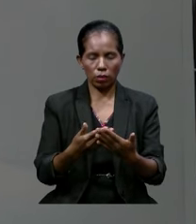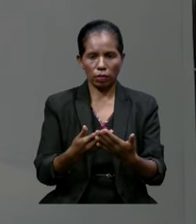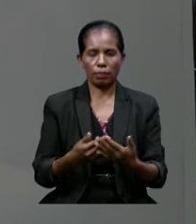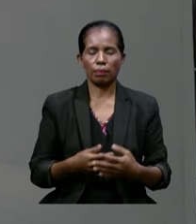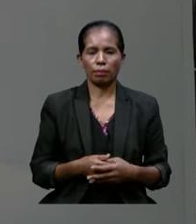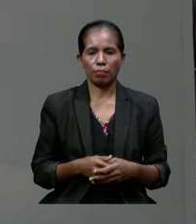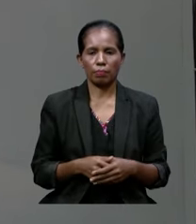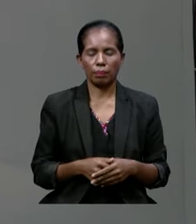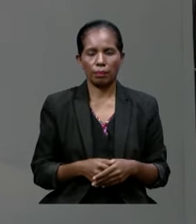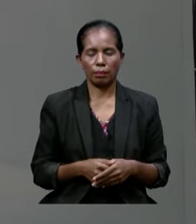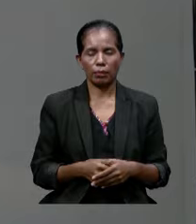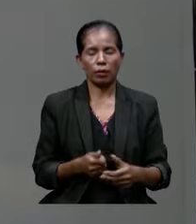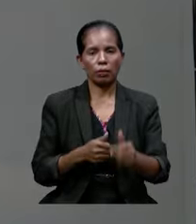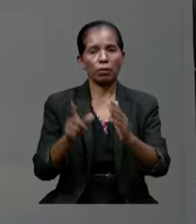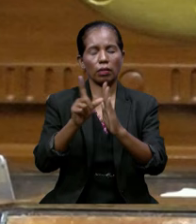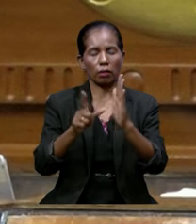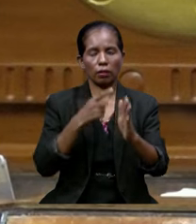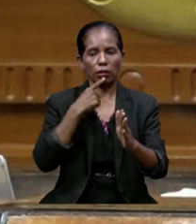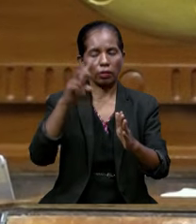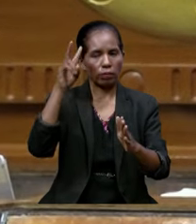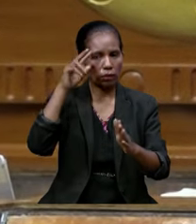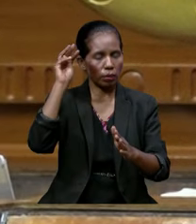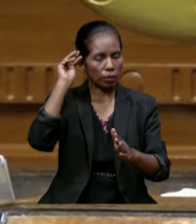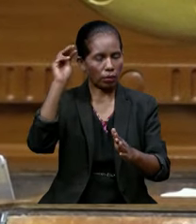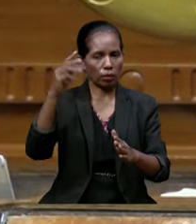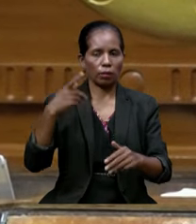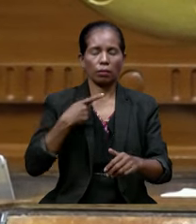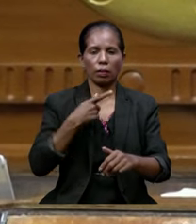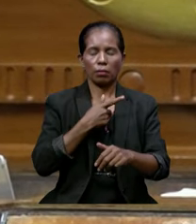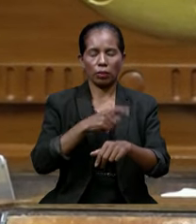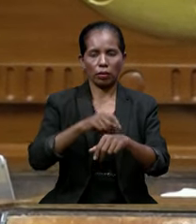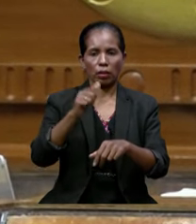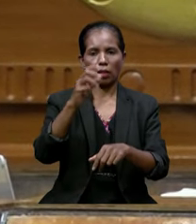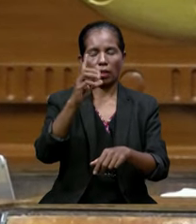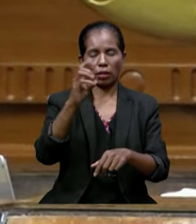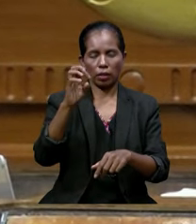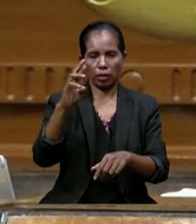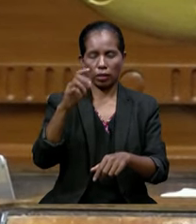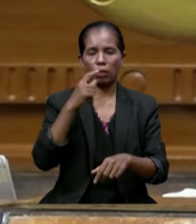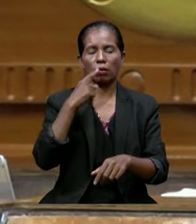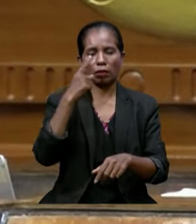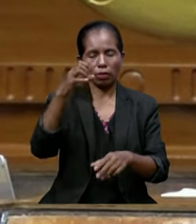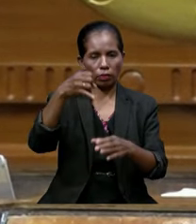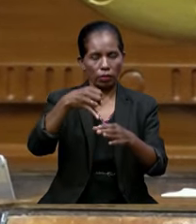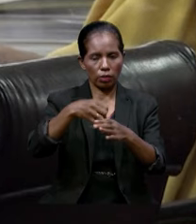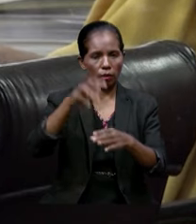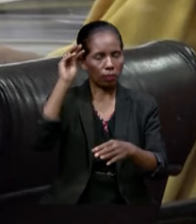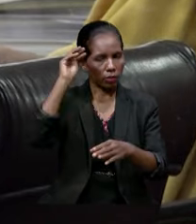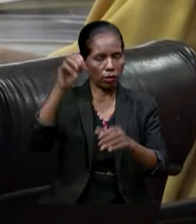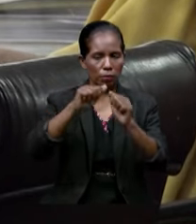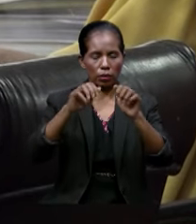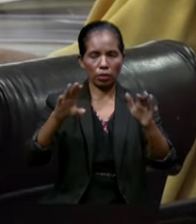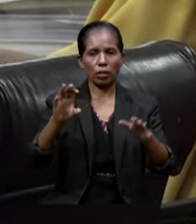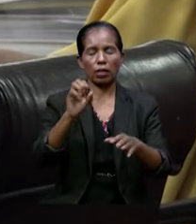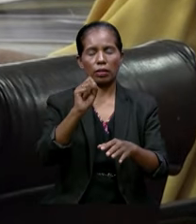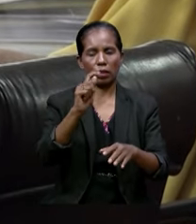obediência à lei. A tamba lamentação do vice-ministro de Assuntos Parlamentares, Adérito Hugo da Costa, Ateten, envolvimento do Ministério da Administração